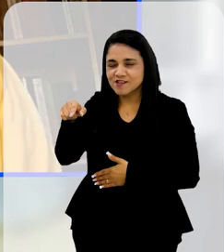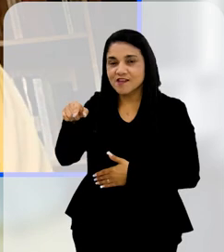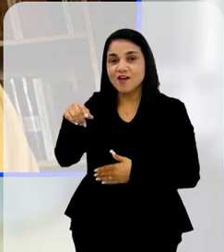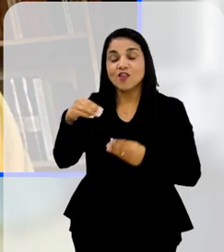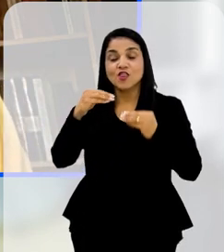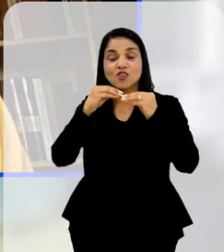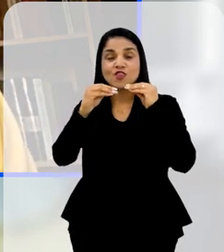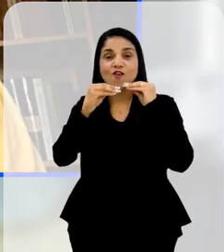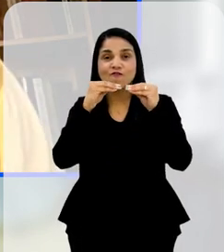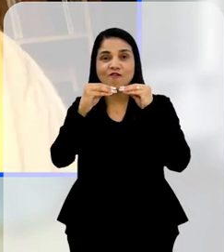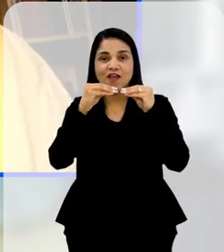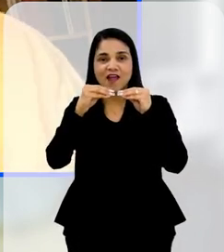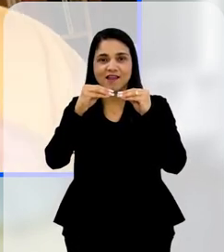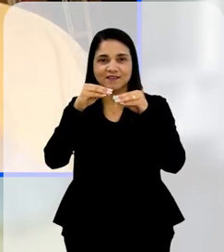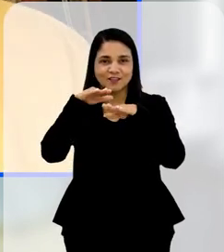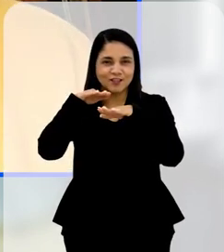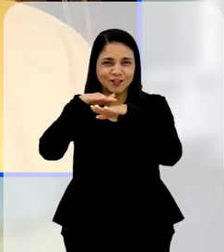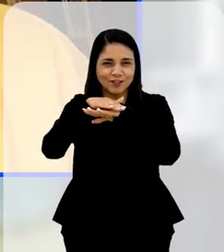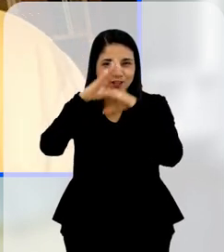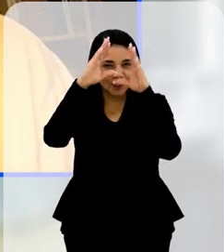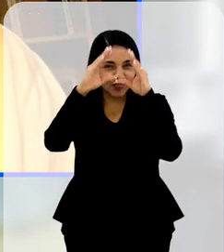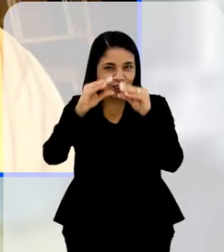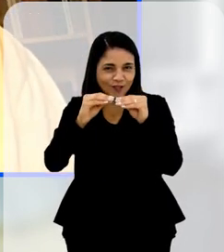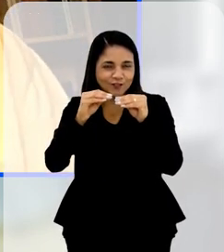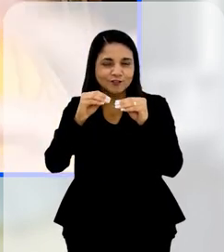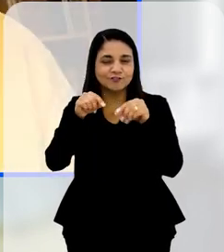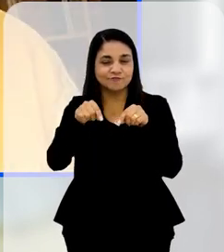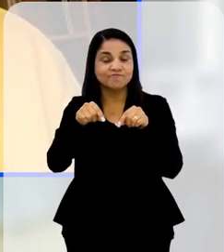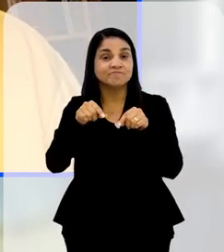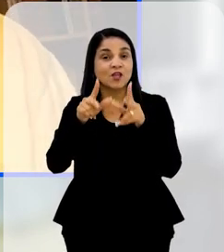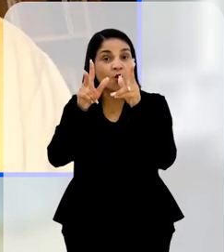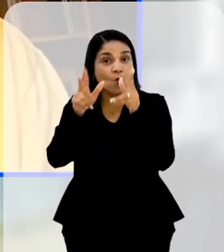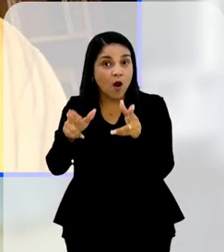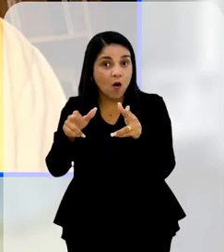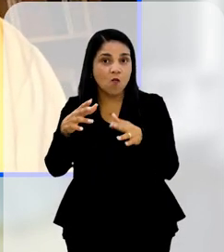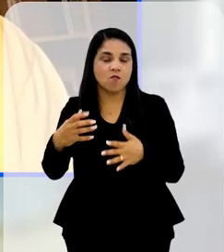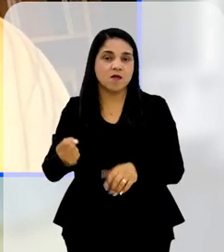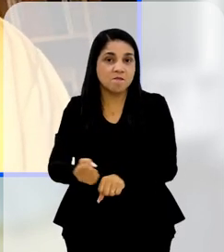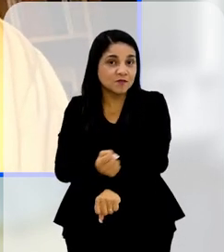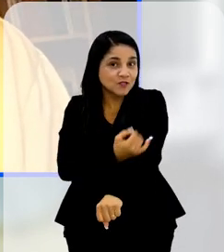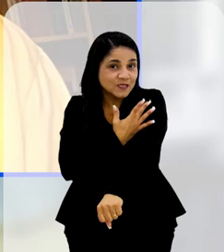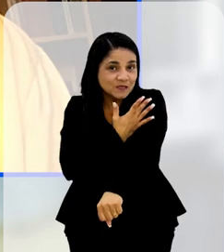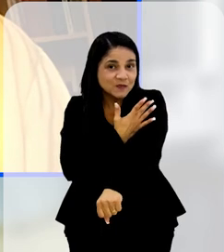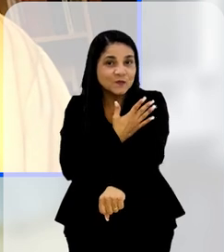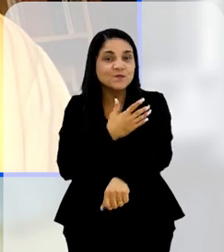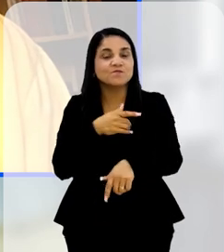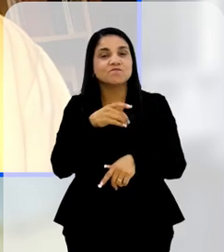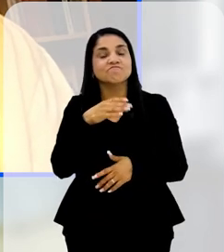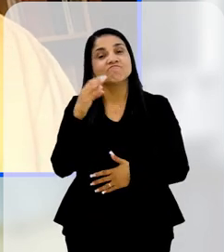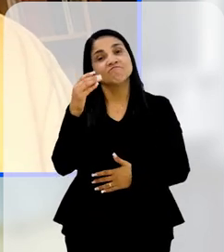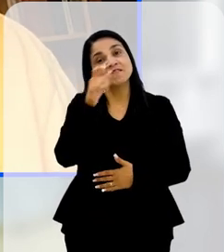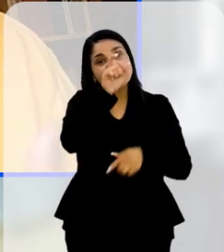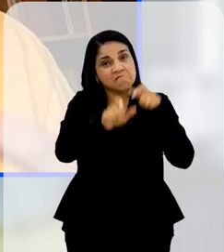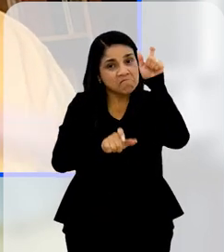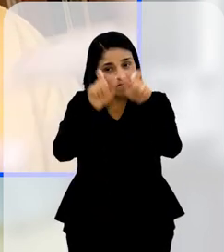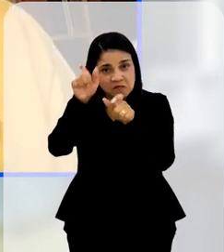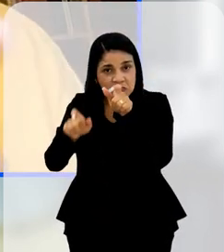a novela das nove, né? Eu acho que todo brasileiro vai se emocionar, vai gostar de saber